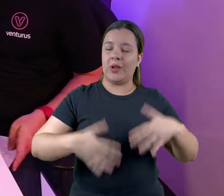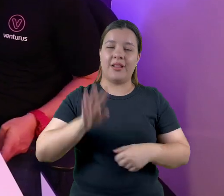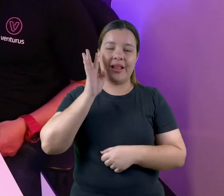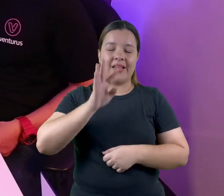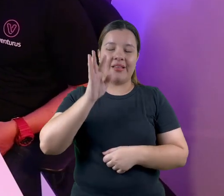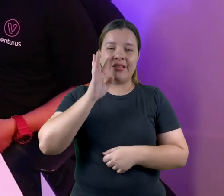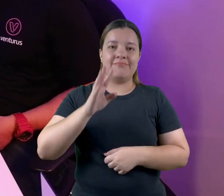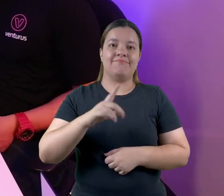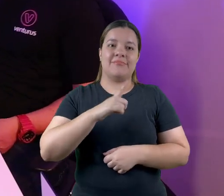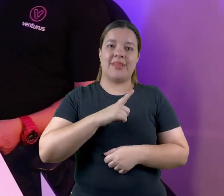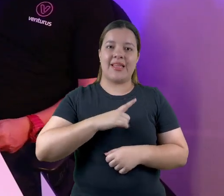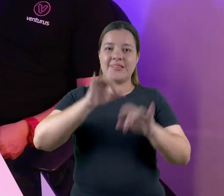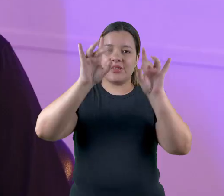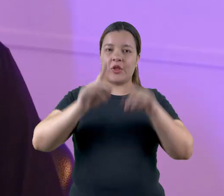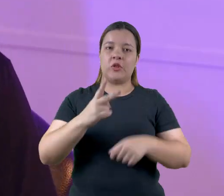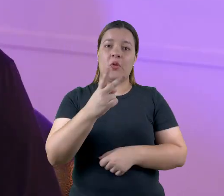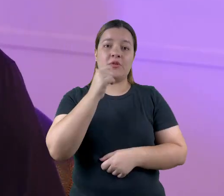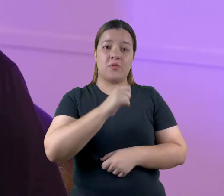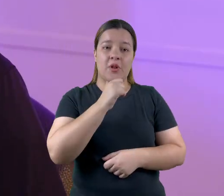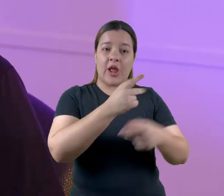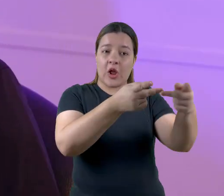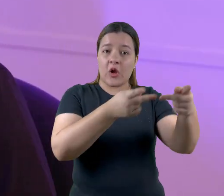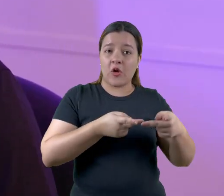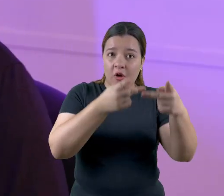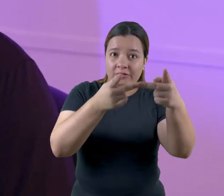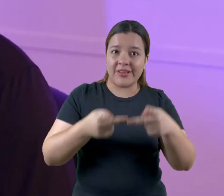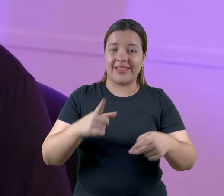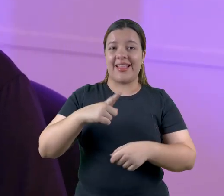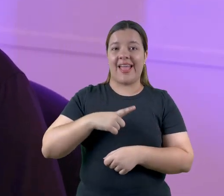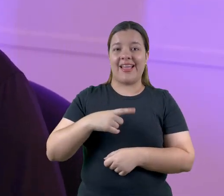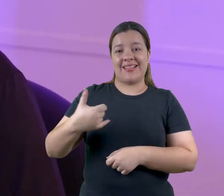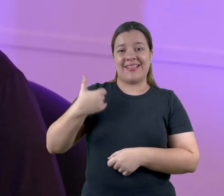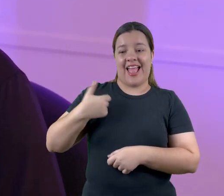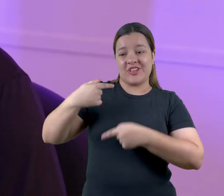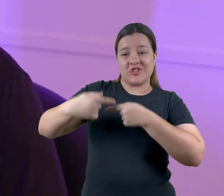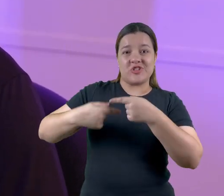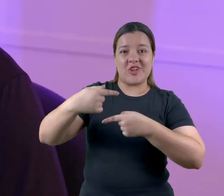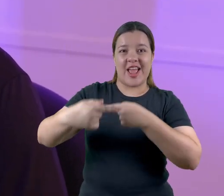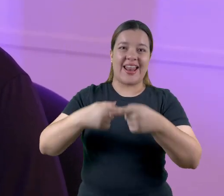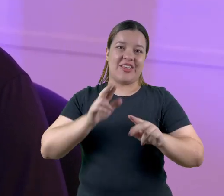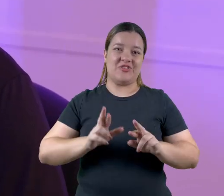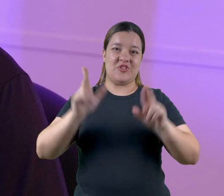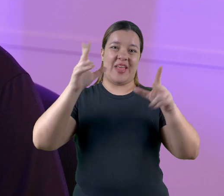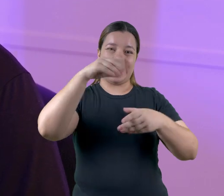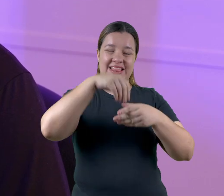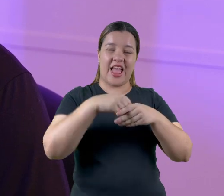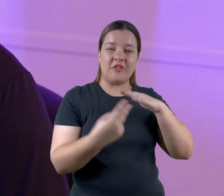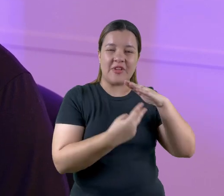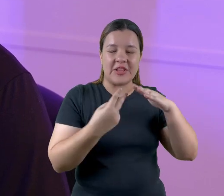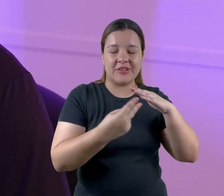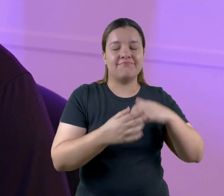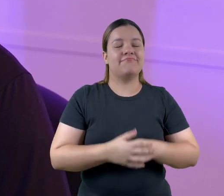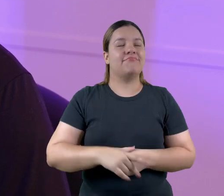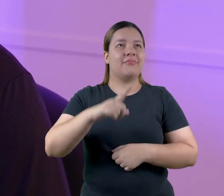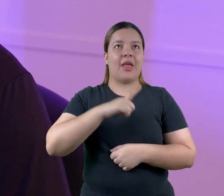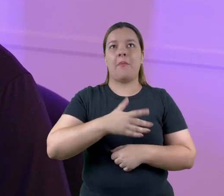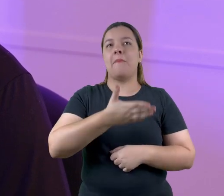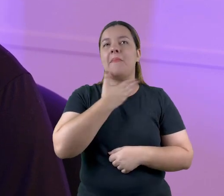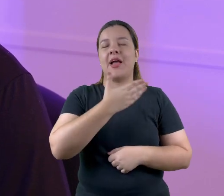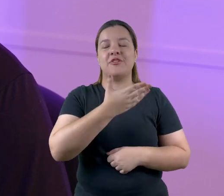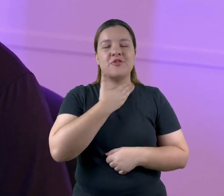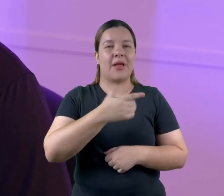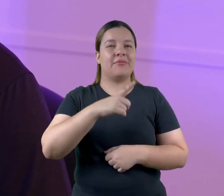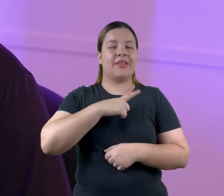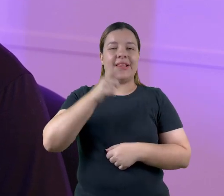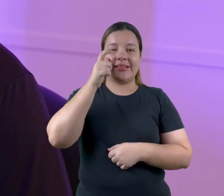legal duas convidadas aqui muito especiais duas gerações e de aventureiras e que eu tenho certeza que vai